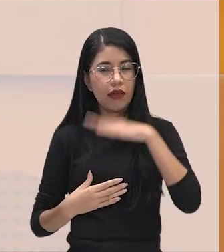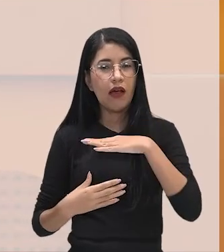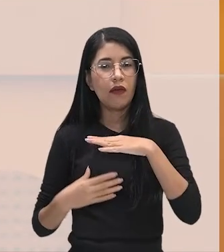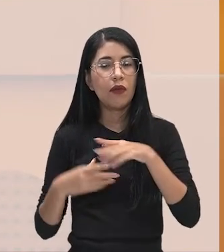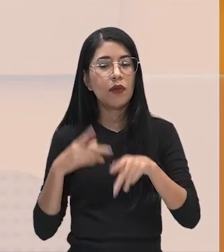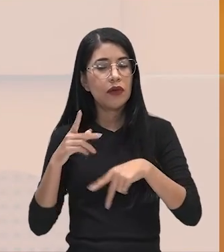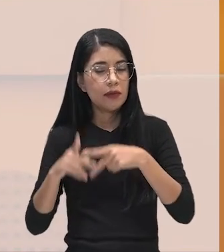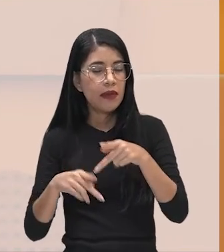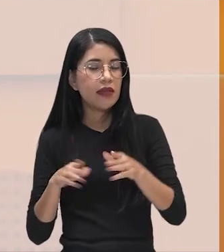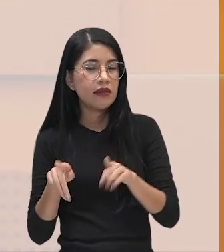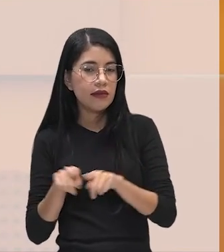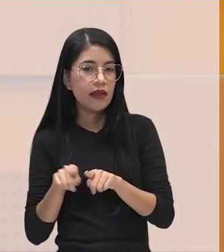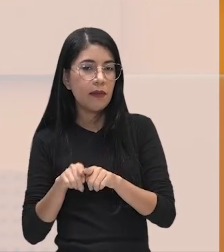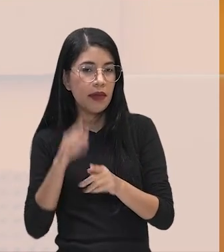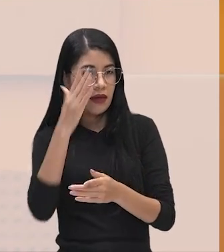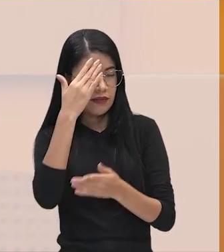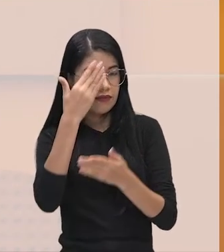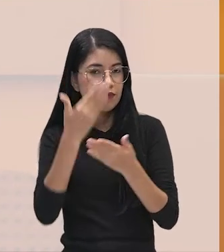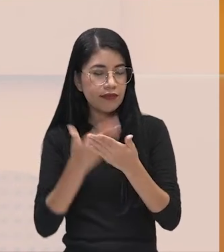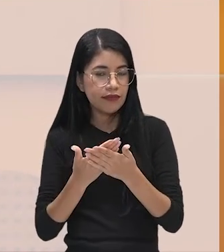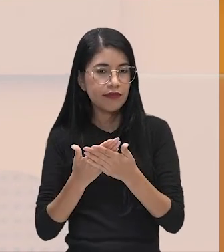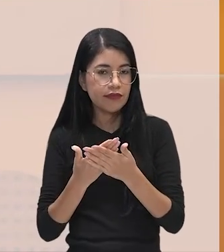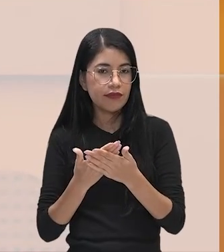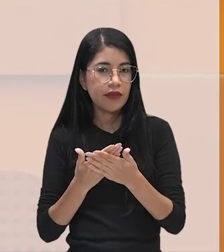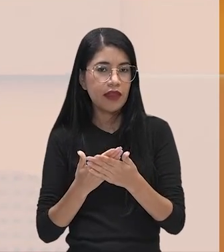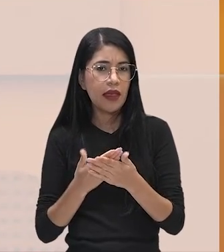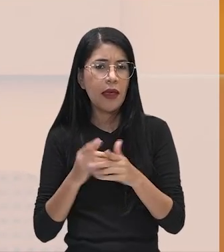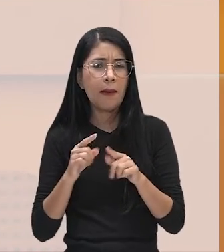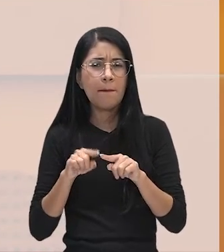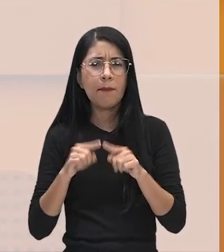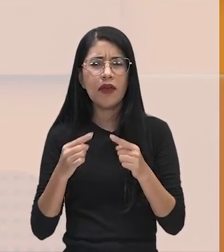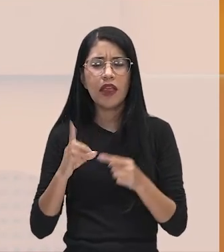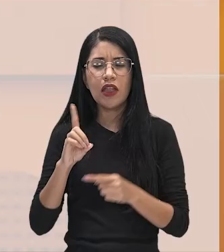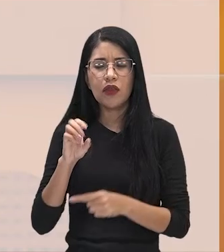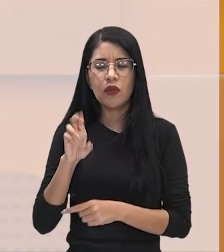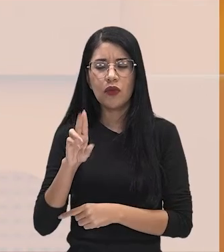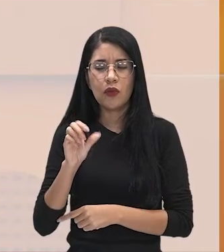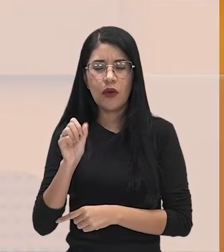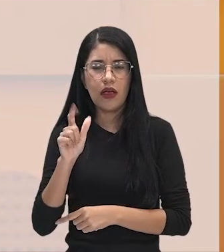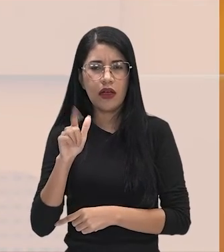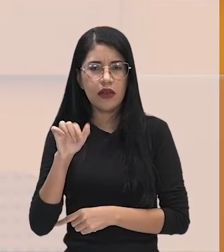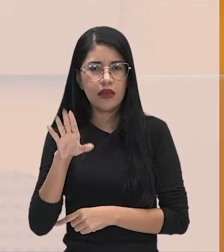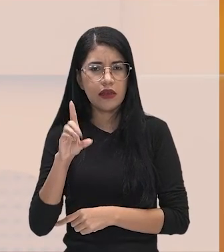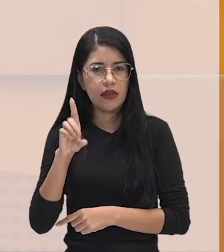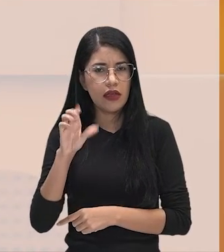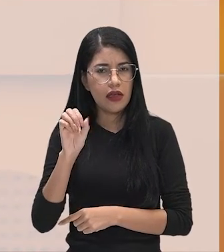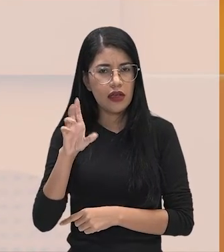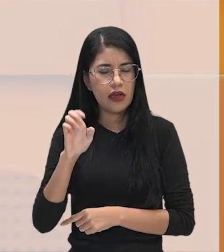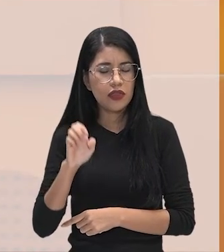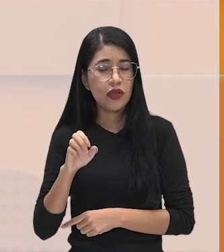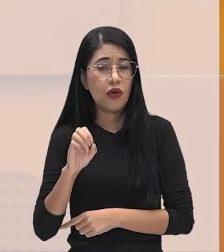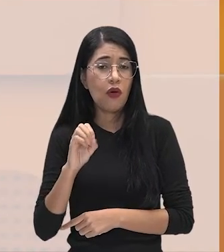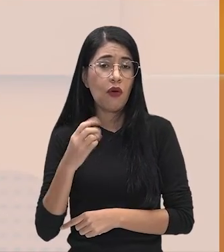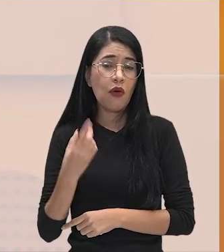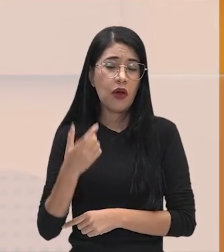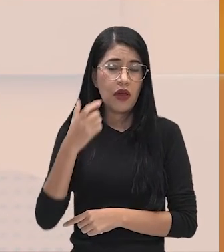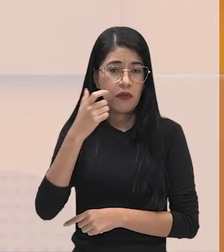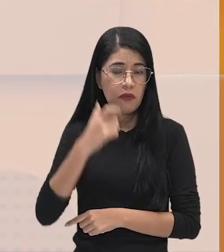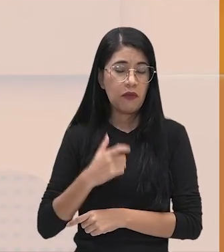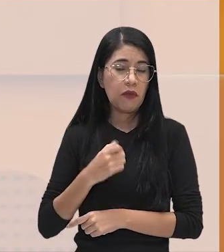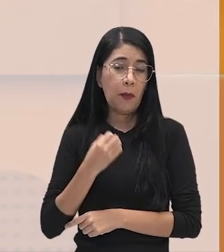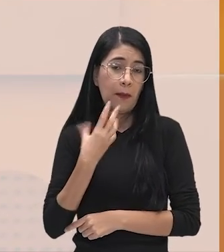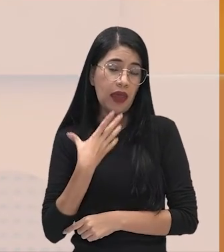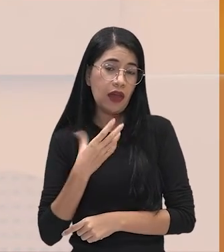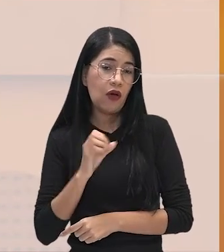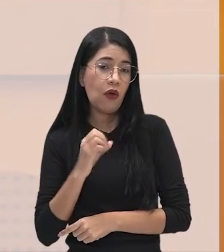acreditavam nesta dualidade. Professora, por que dualidade? Porque ou eu sou do bem ou eu sou do mal. E